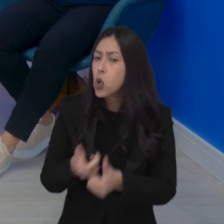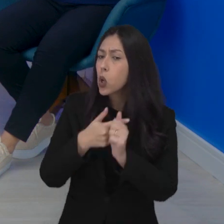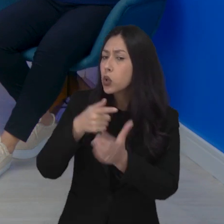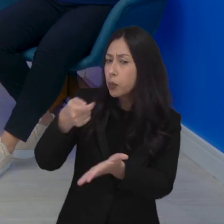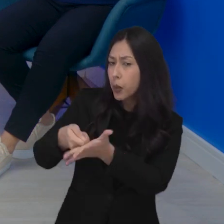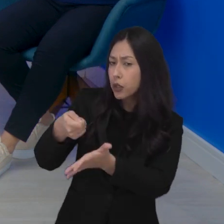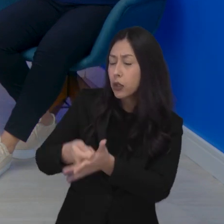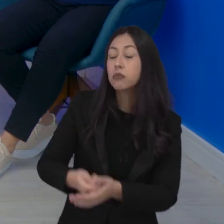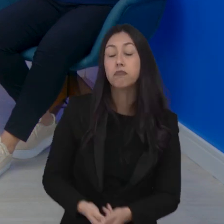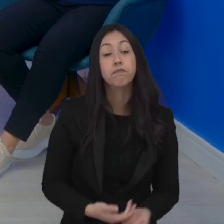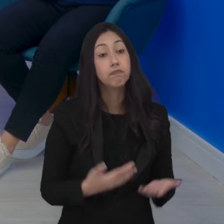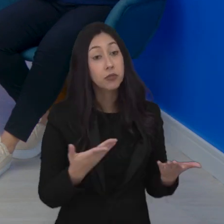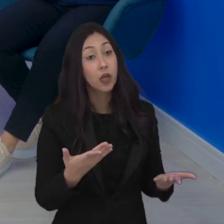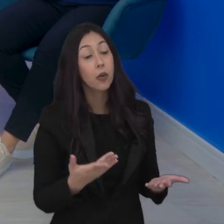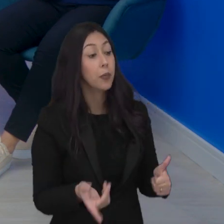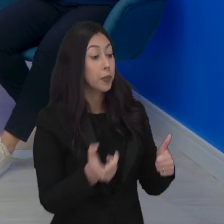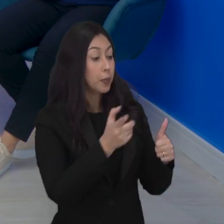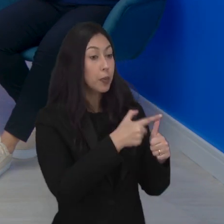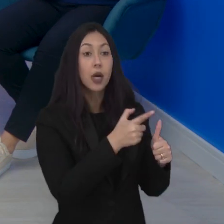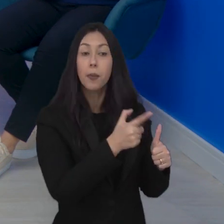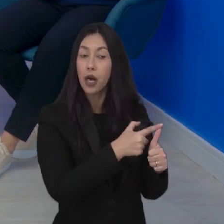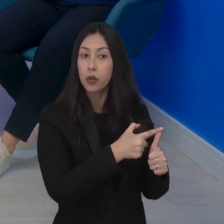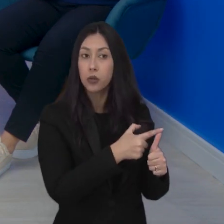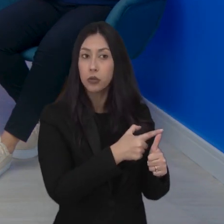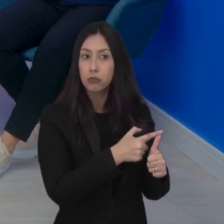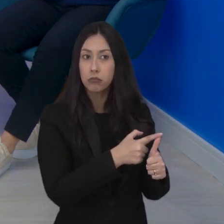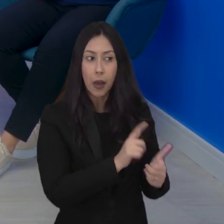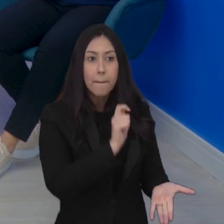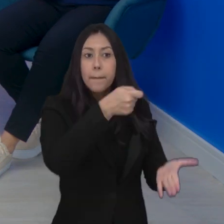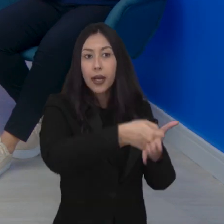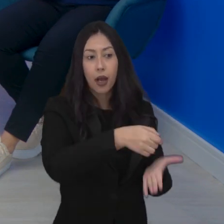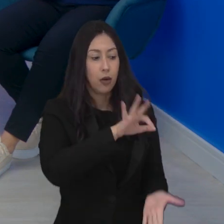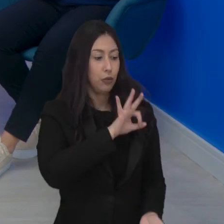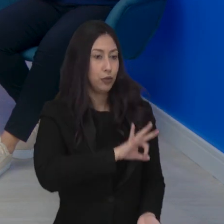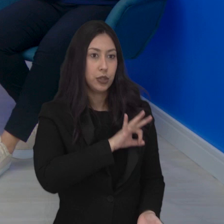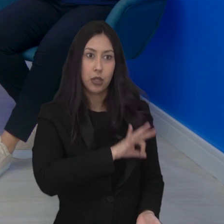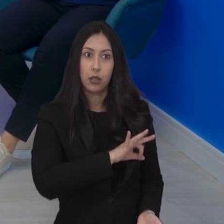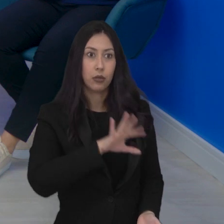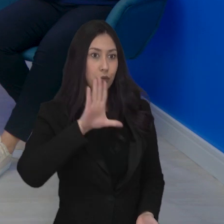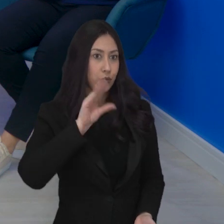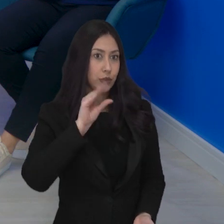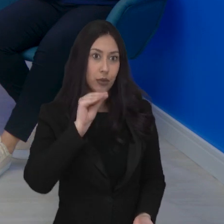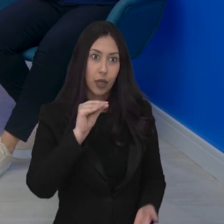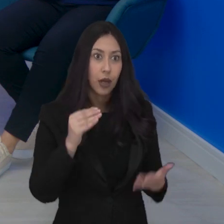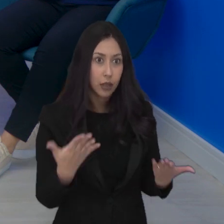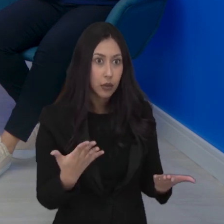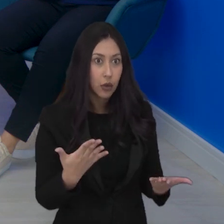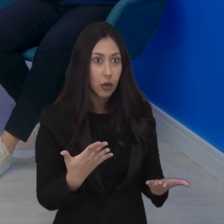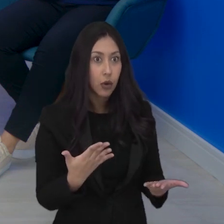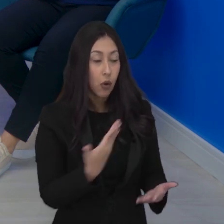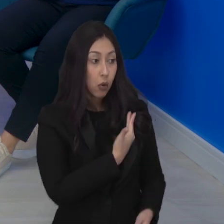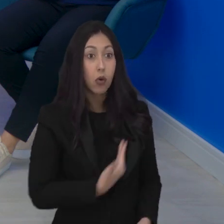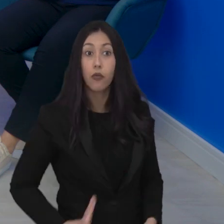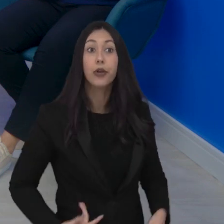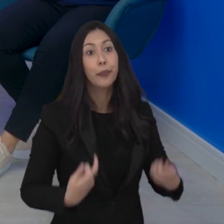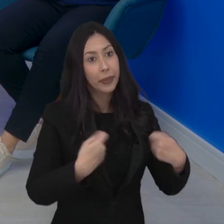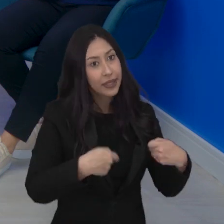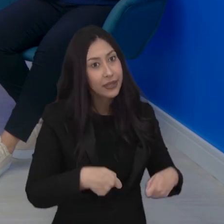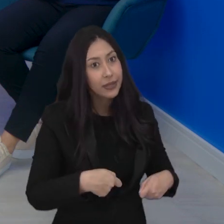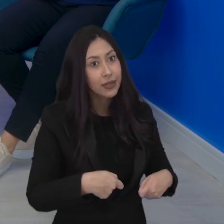despesas obrigatórias. Bom, a gente tem, primeiro de tudo, despesas com pessoal. Então, o Estado ele depende de pessoas para